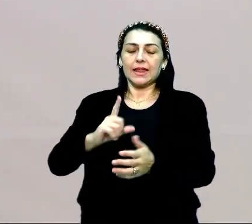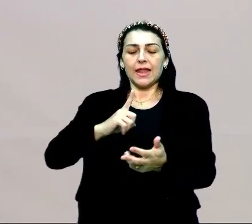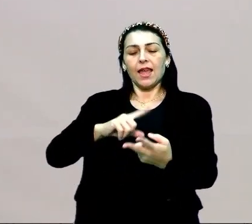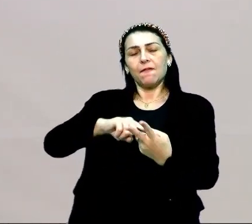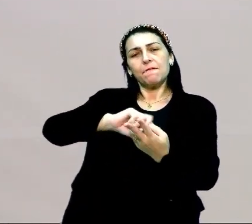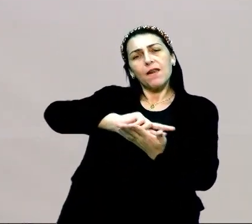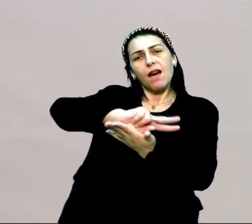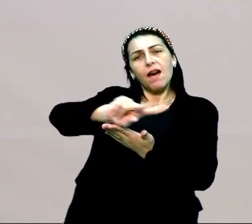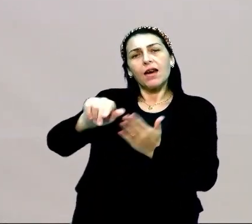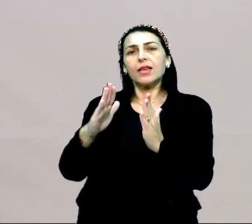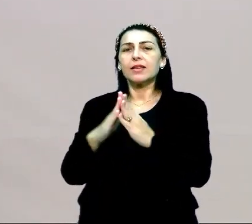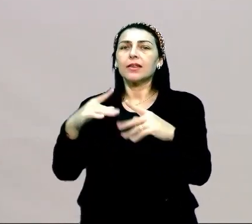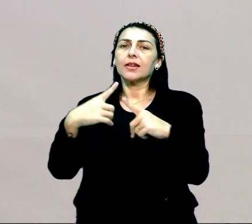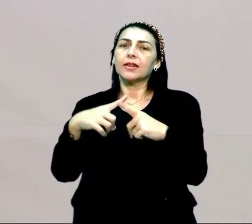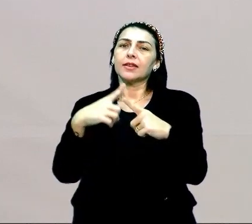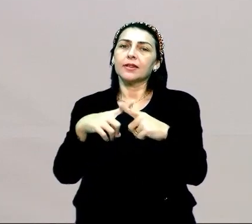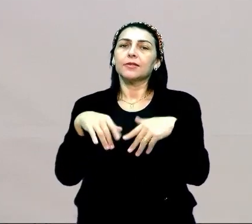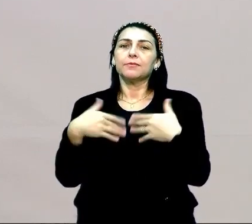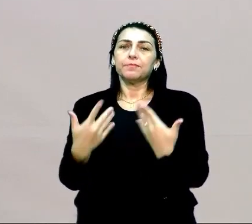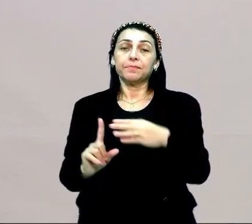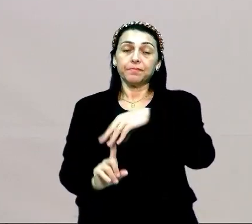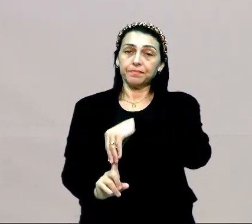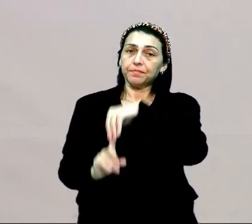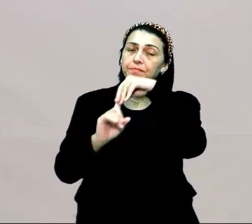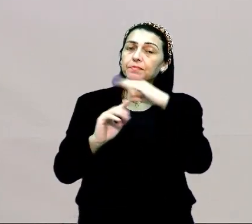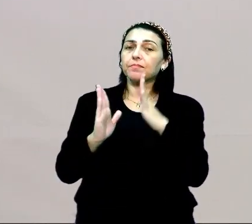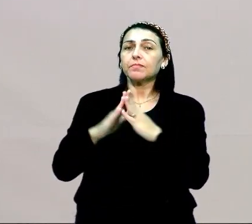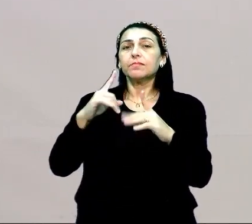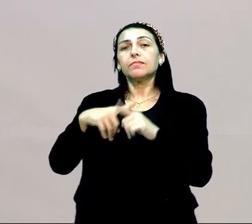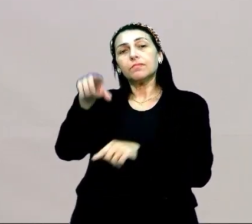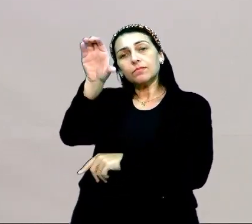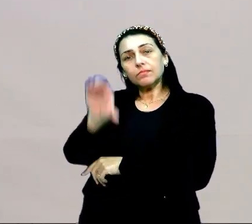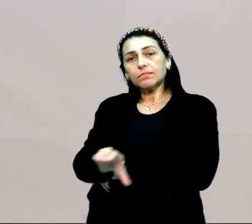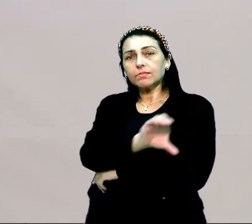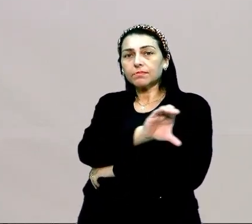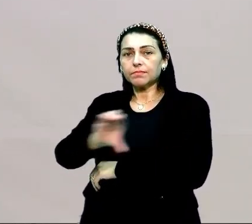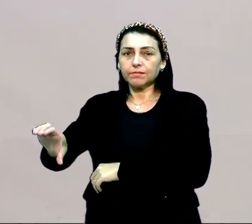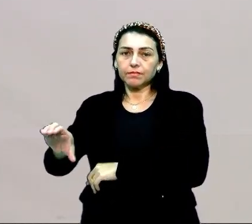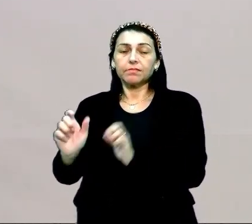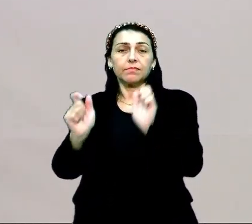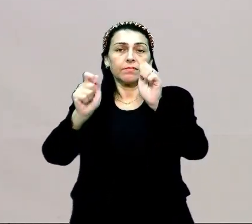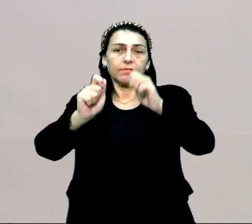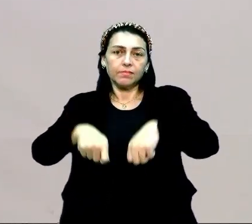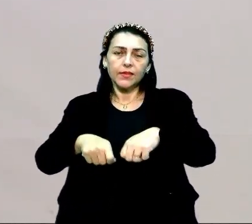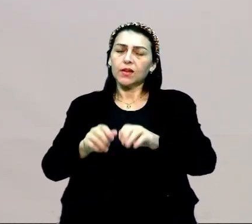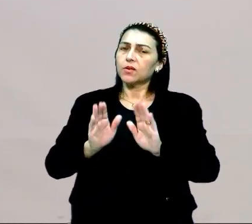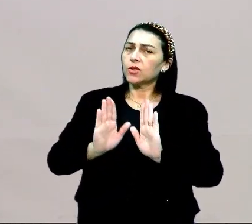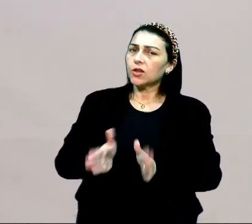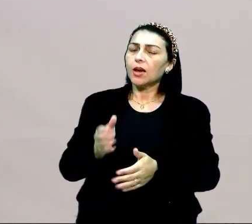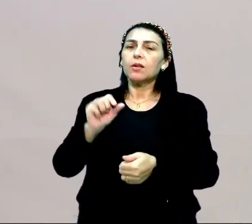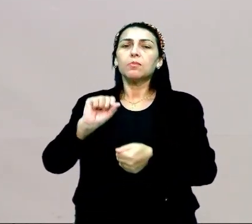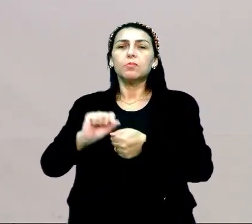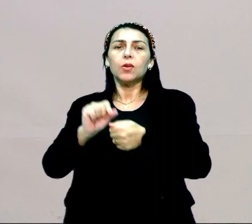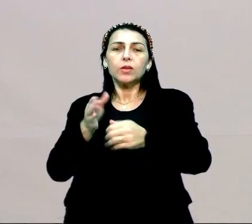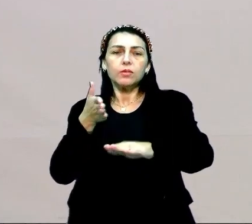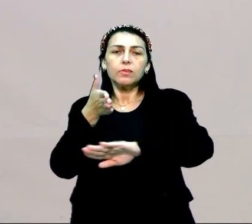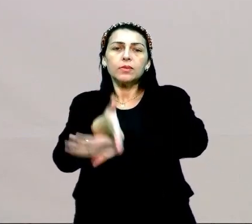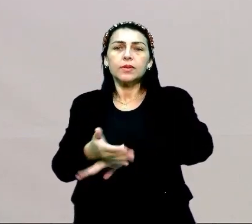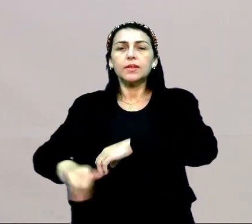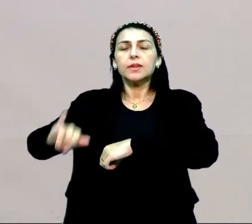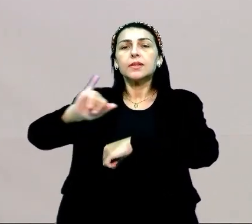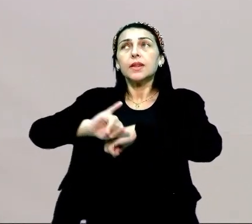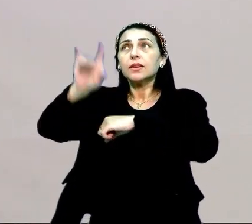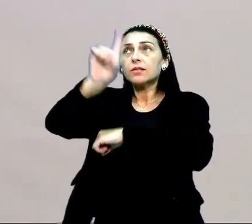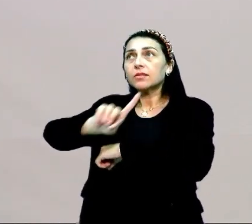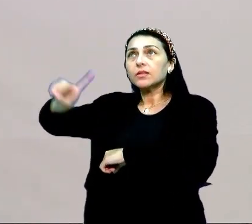duas igrejas. Então, da única igreja, do cristianismo. É a condição para que eu já possa fazer parte da cidade de Deus